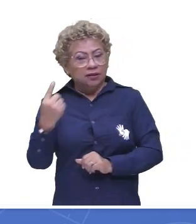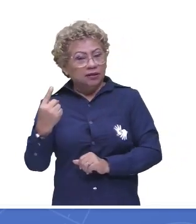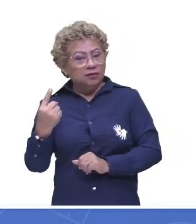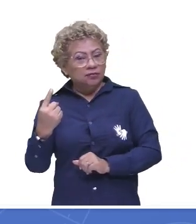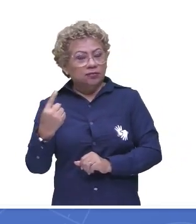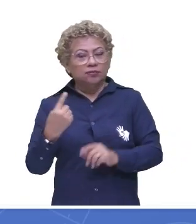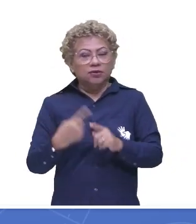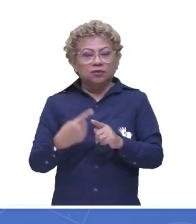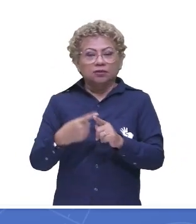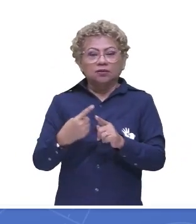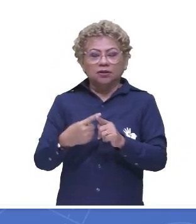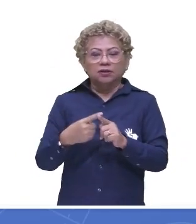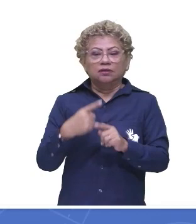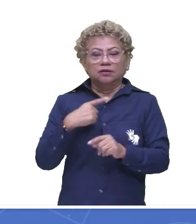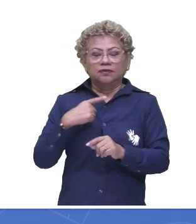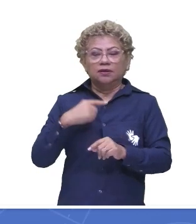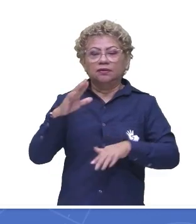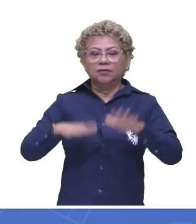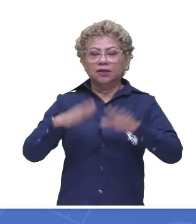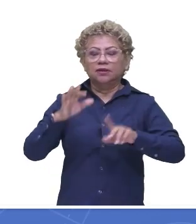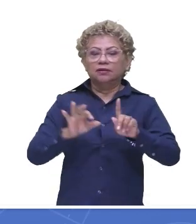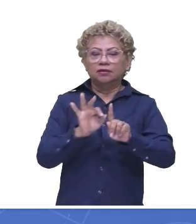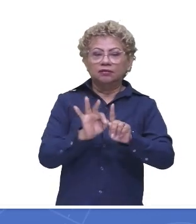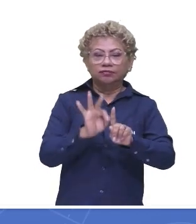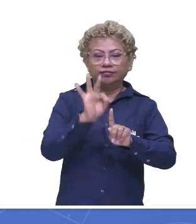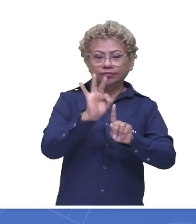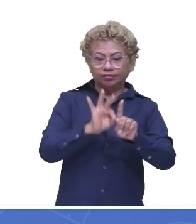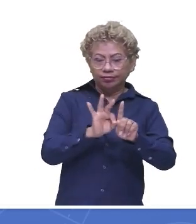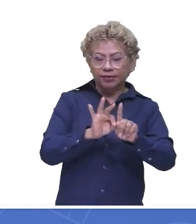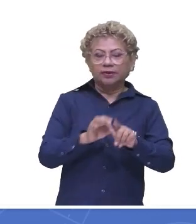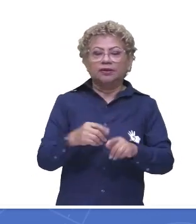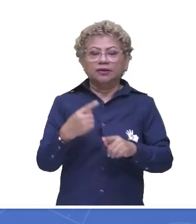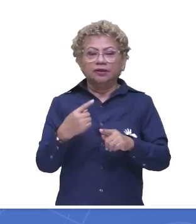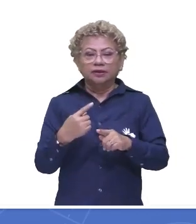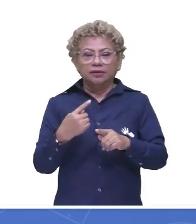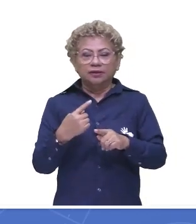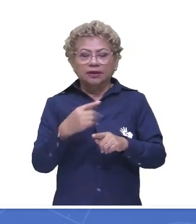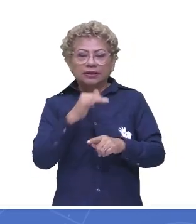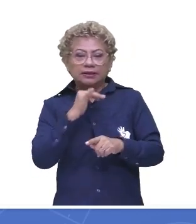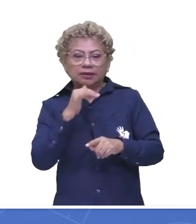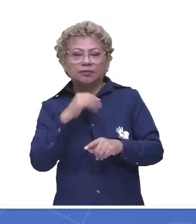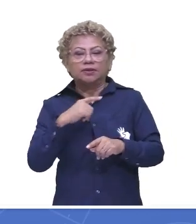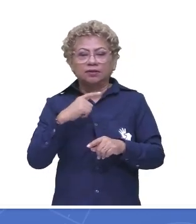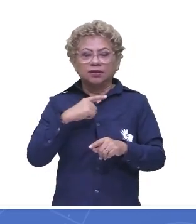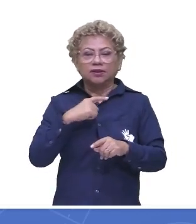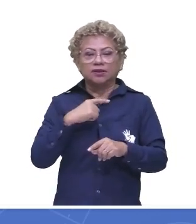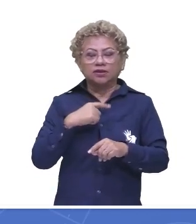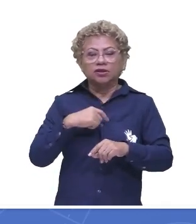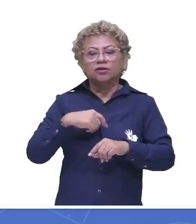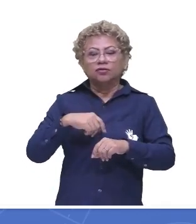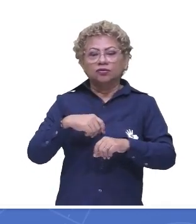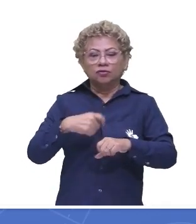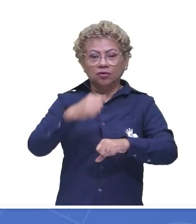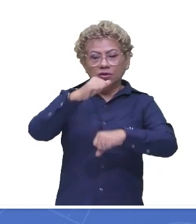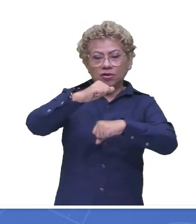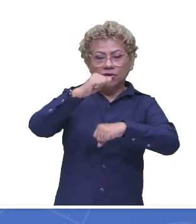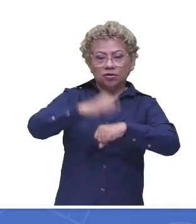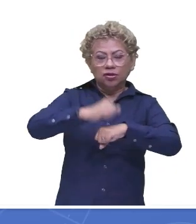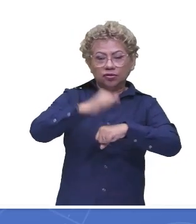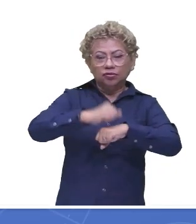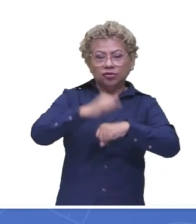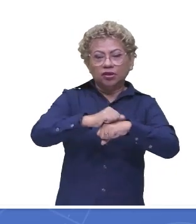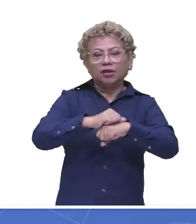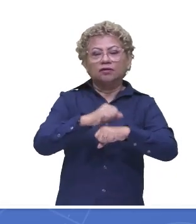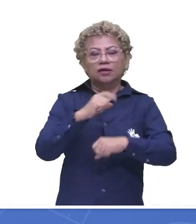Ela ocorre a uma temperatura constante. Cada mudança dessa que nós vimos, por exemplo, a fusão do gelo, ela vai ocorrer a 0 graus